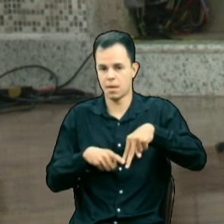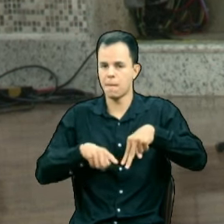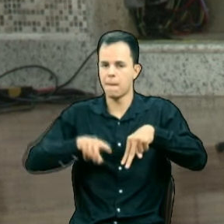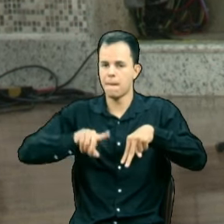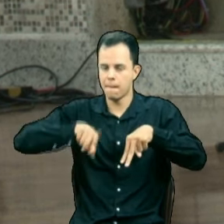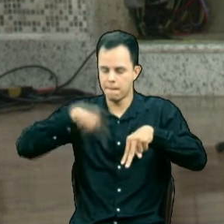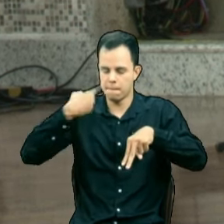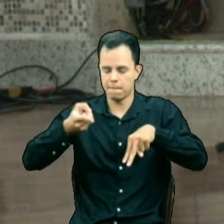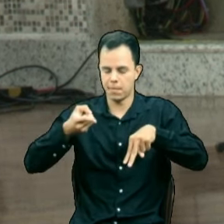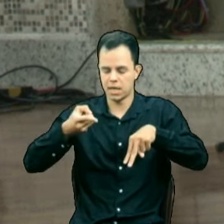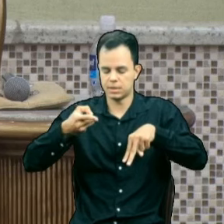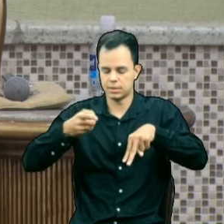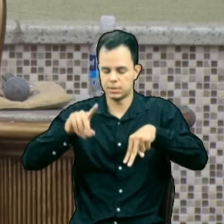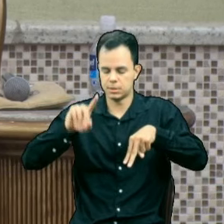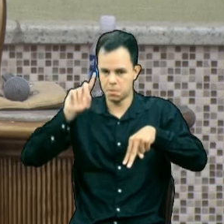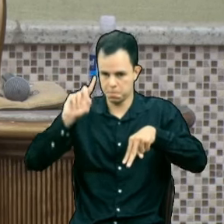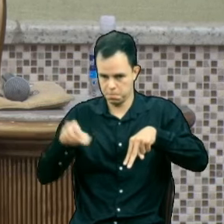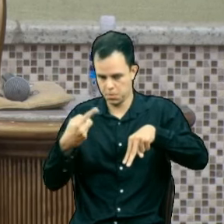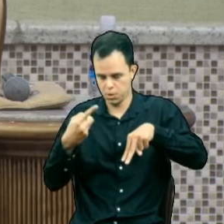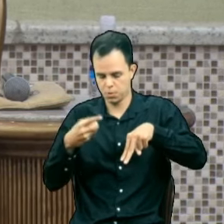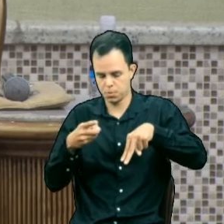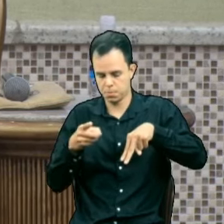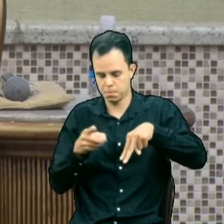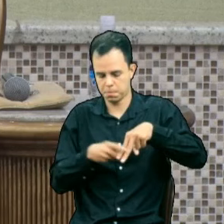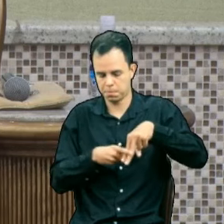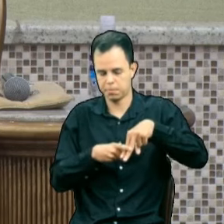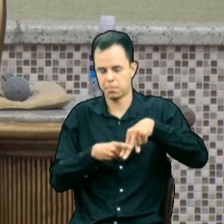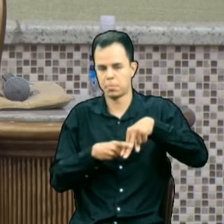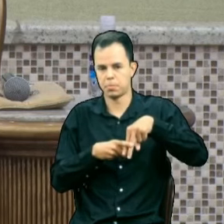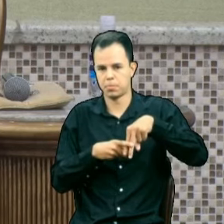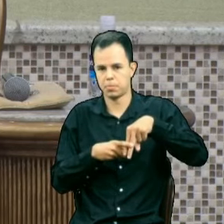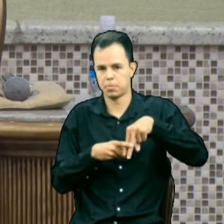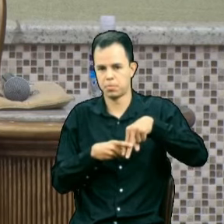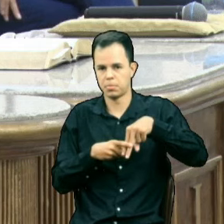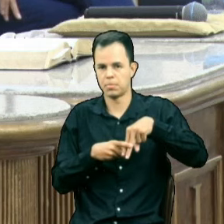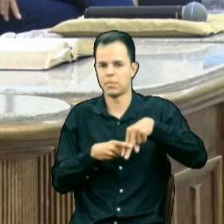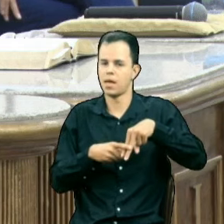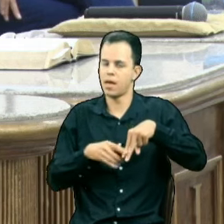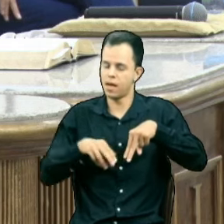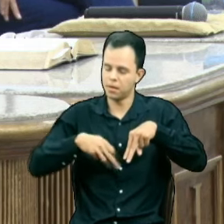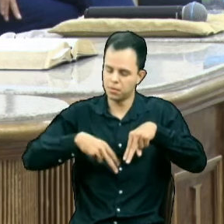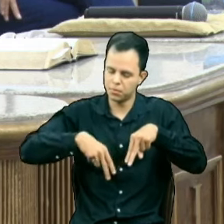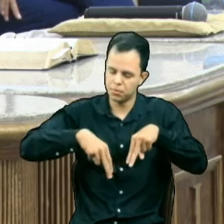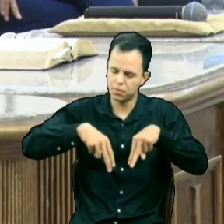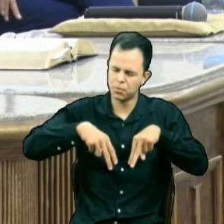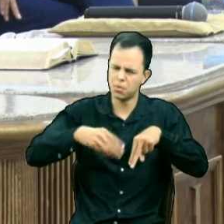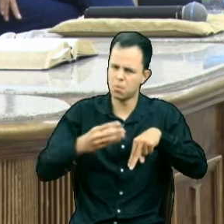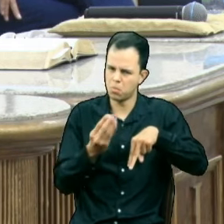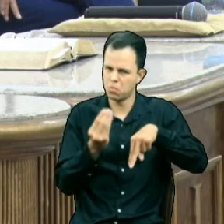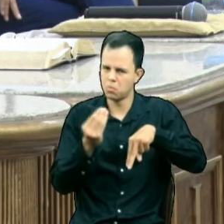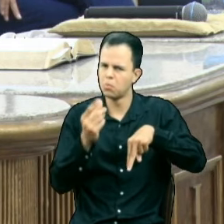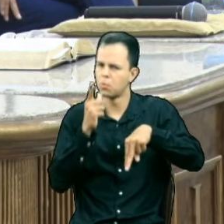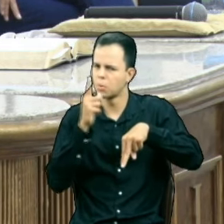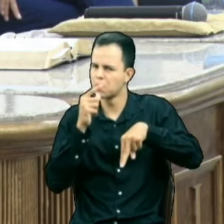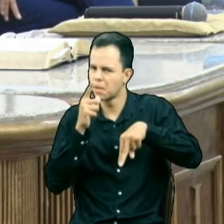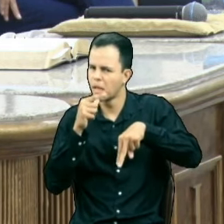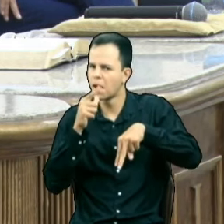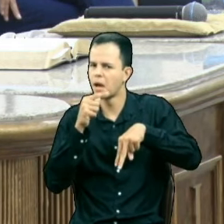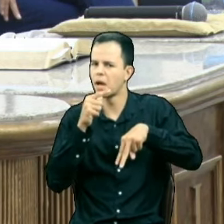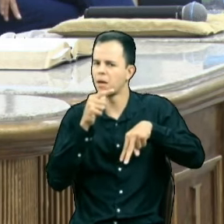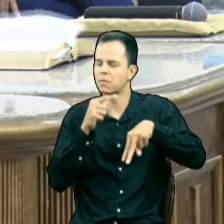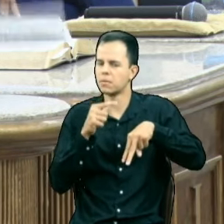já tá no joelhos olha passei o Ribeiro já tinha muita água né Eu já estou bem